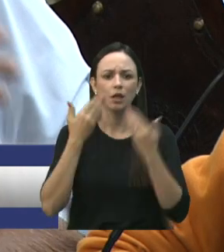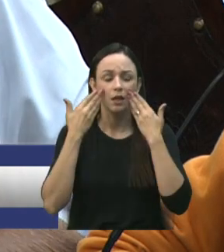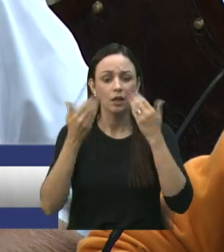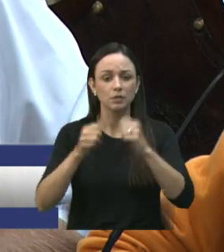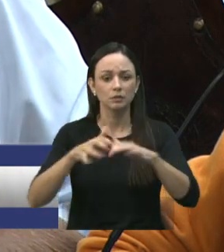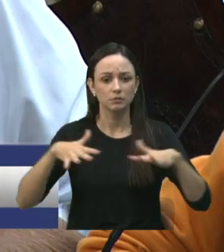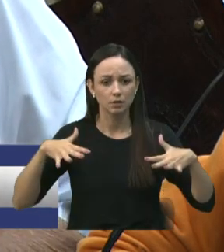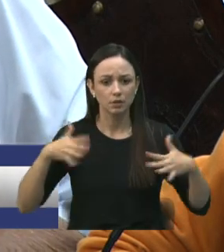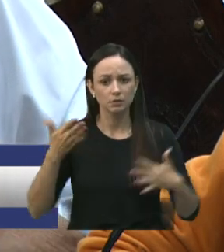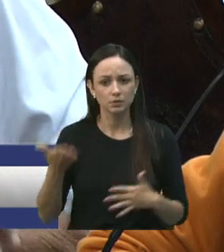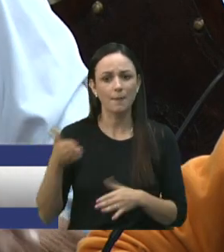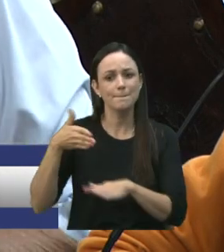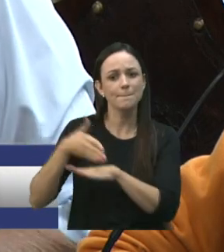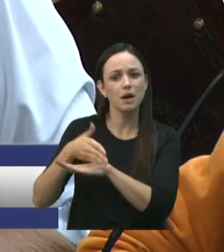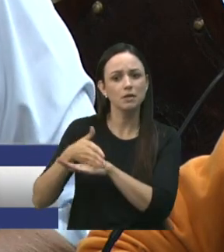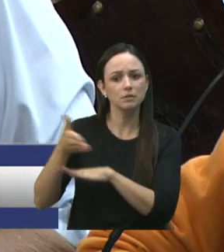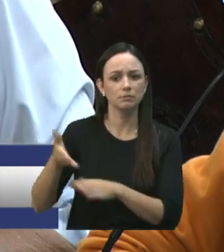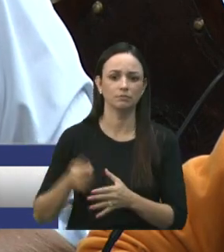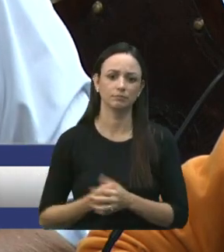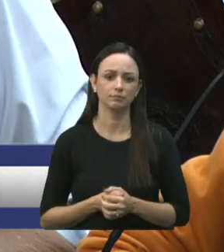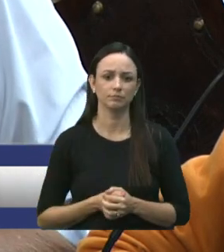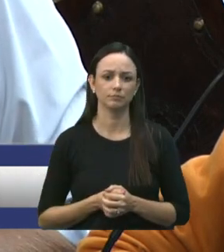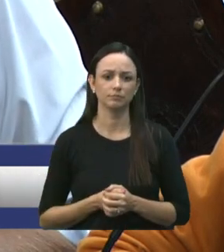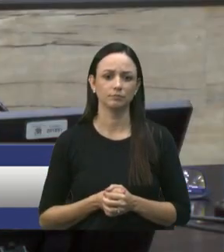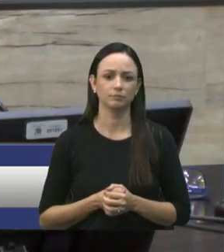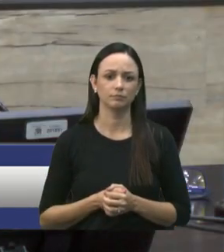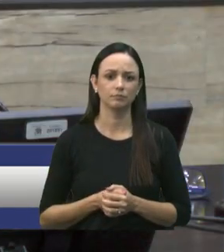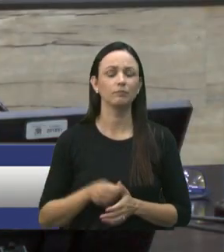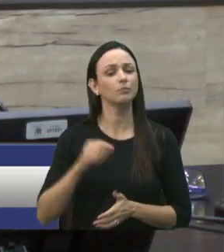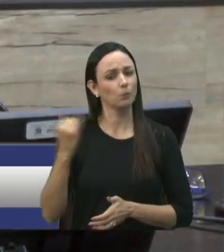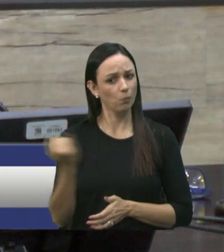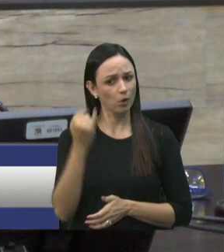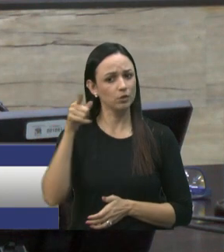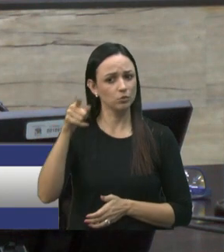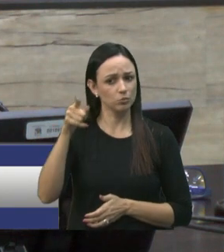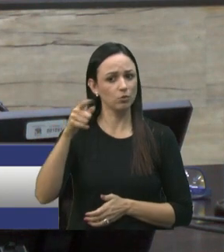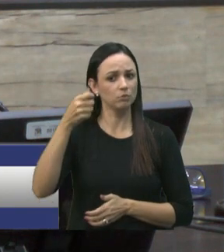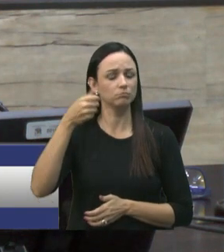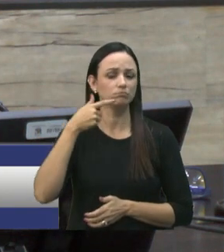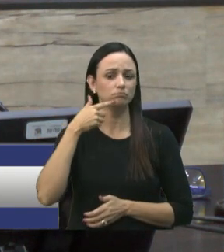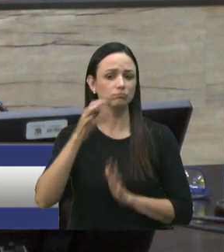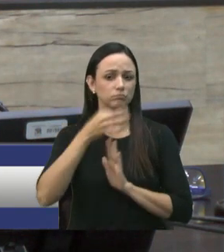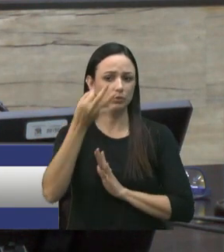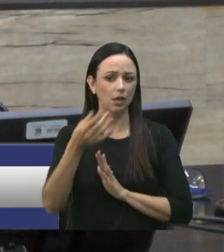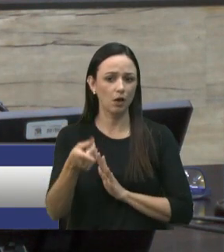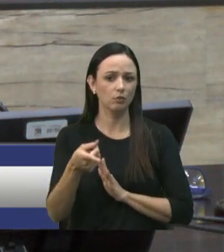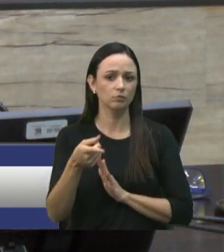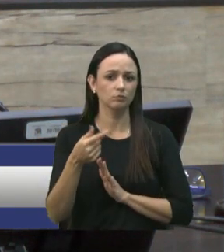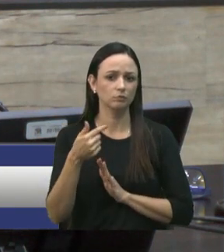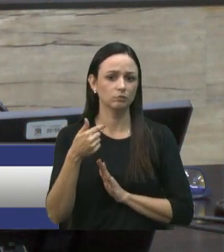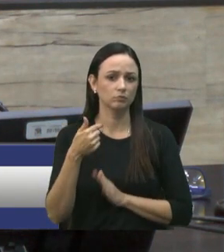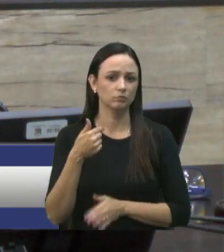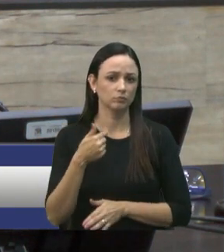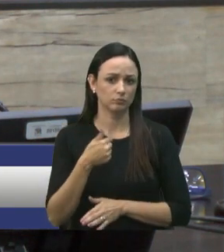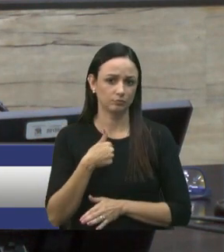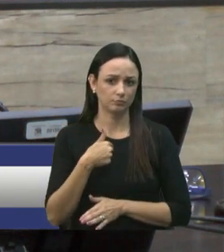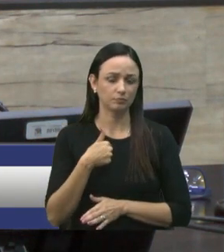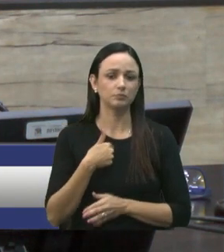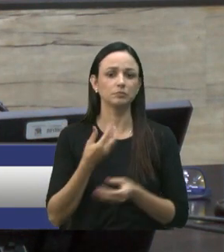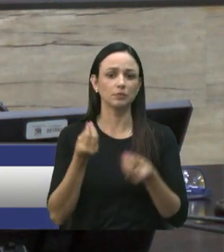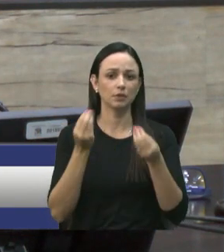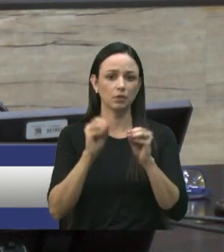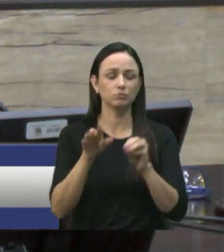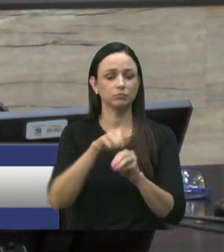Vereador, a participação do eu acho que pessoal é aqui, muito, não muito era? prudente a sua colocação. Em relação a isso, eu estou colocando num formato para